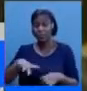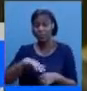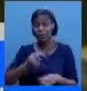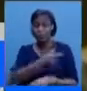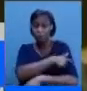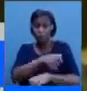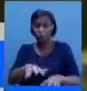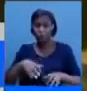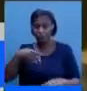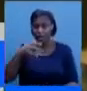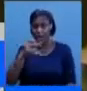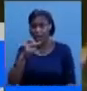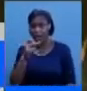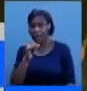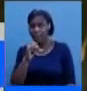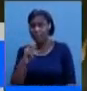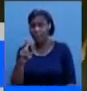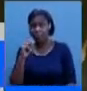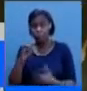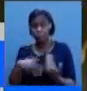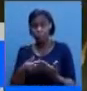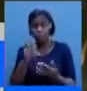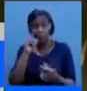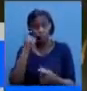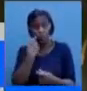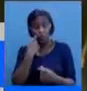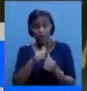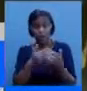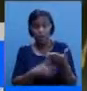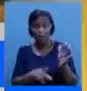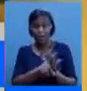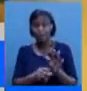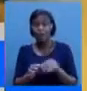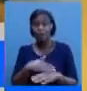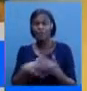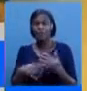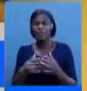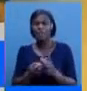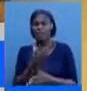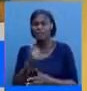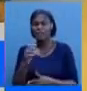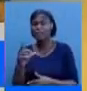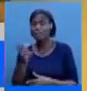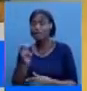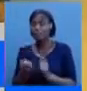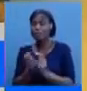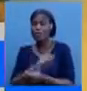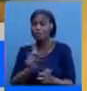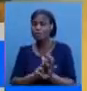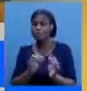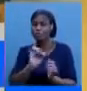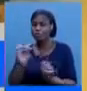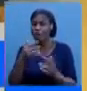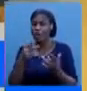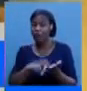do PAICV propõe a revisão do diploma das privatizações adotado há 26 anos e adequar o seu regime à realidade